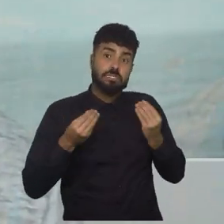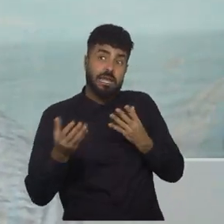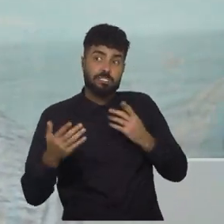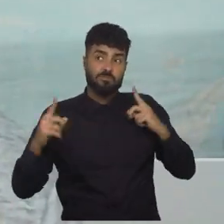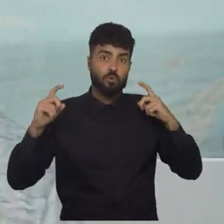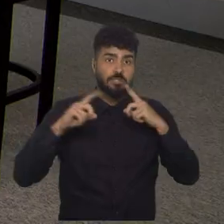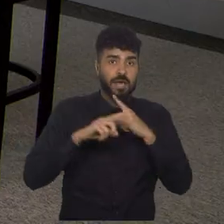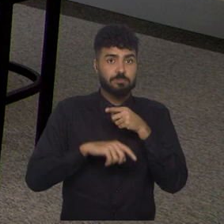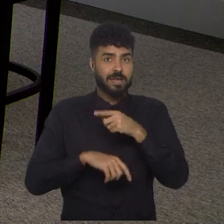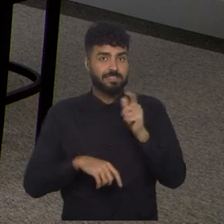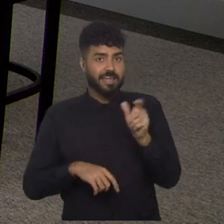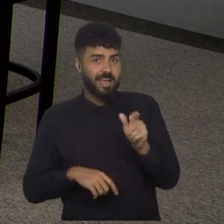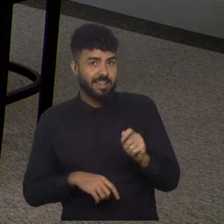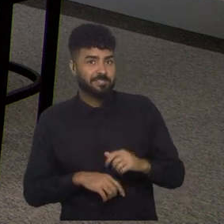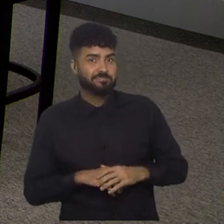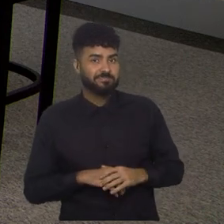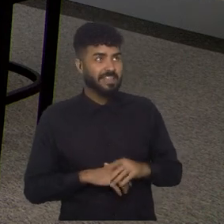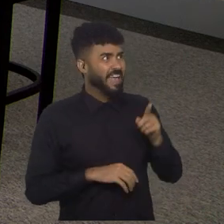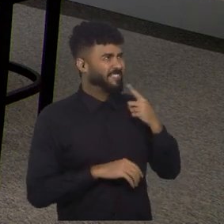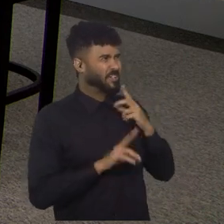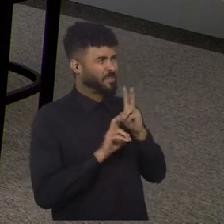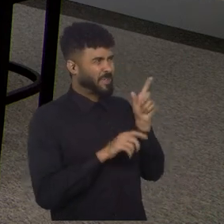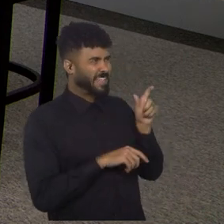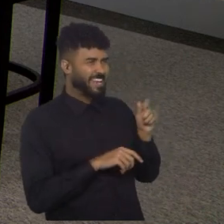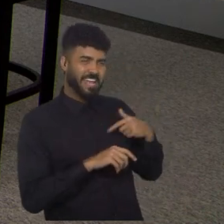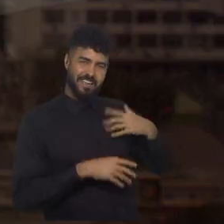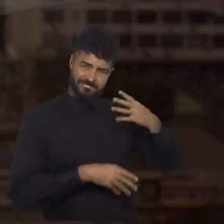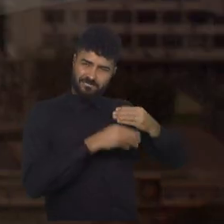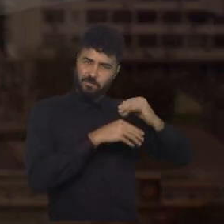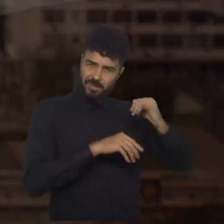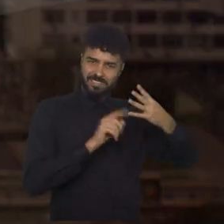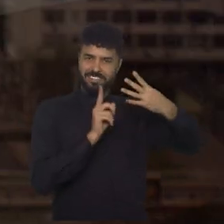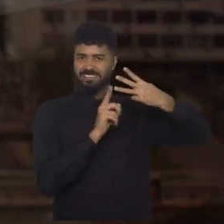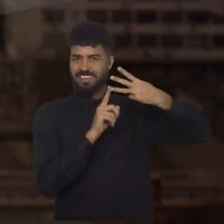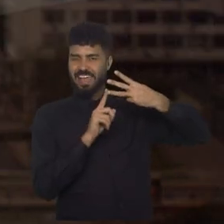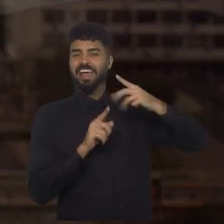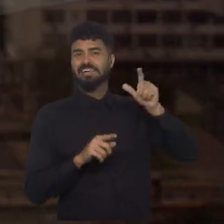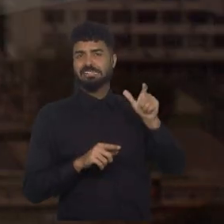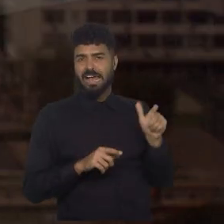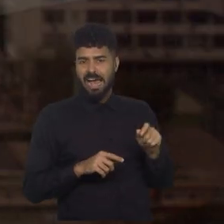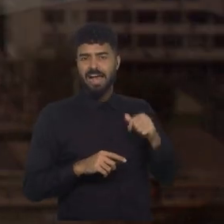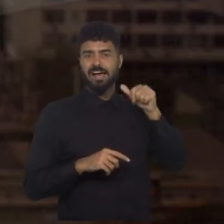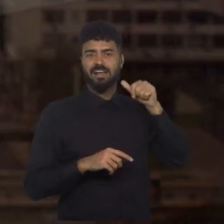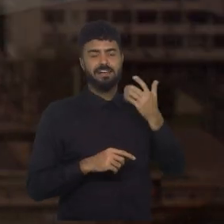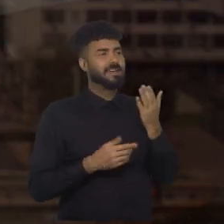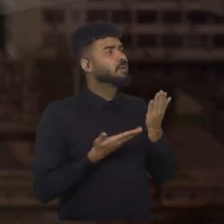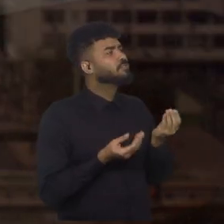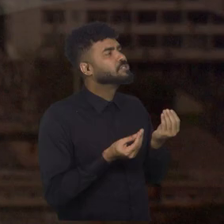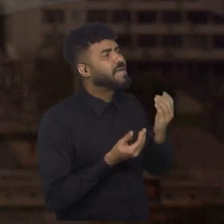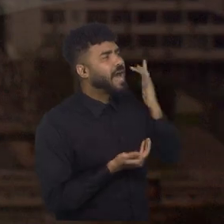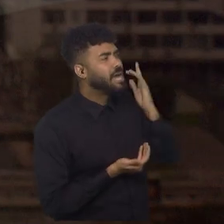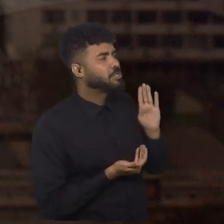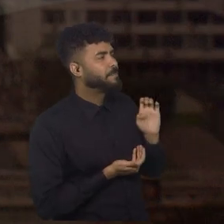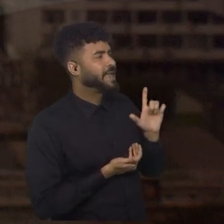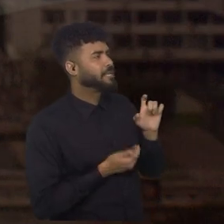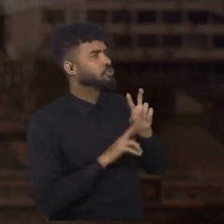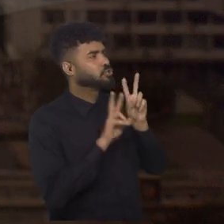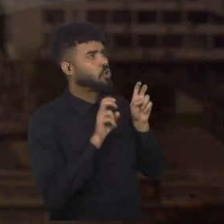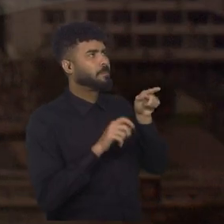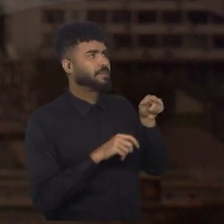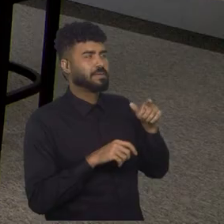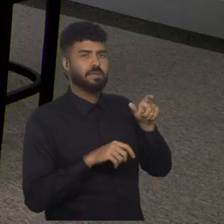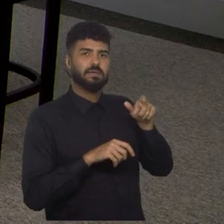para a Itália também. Pois é, já que você deu a deixa, eu queria mesmo falar da Itália. Menina Itália, Belly, o que a gente pode dizer dessa moça?